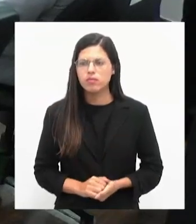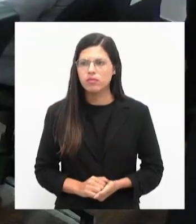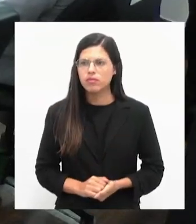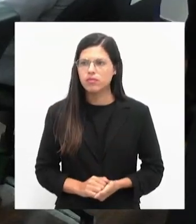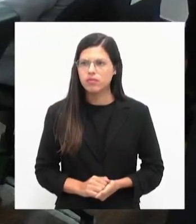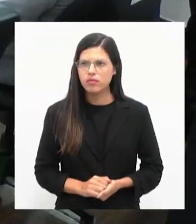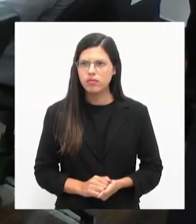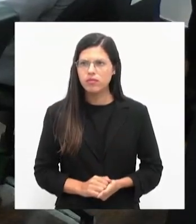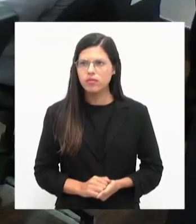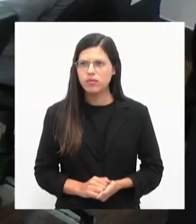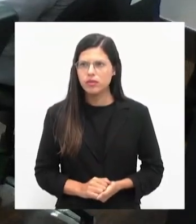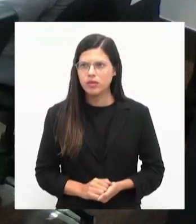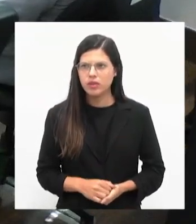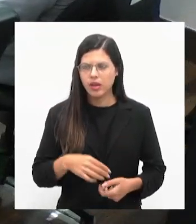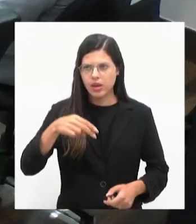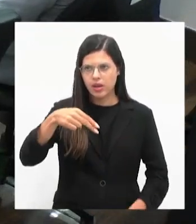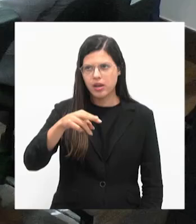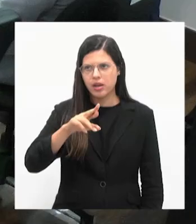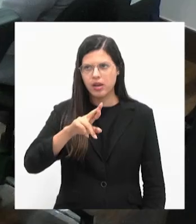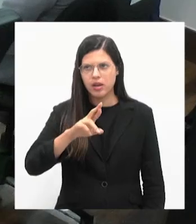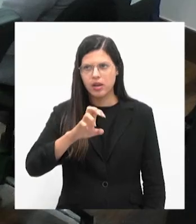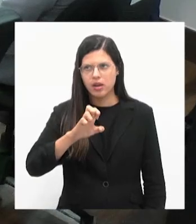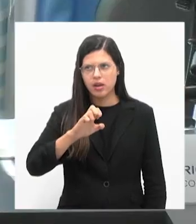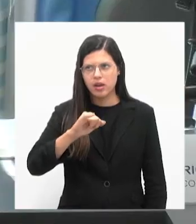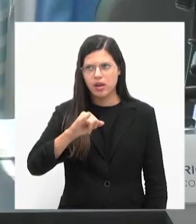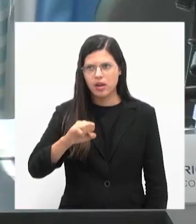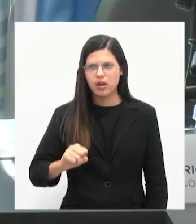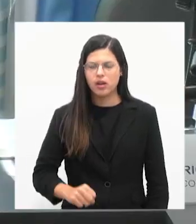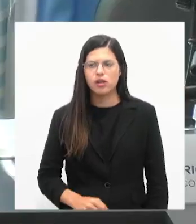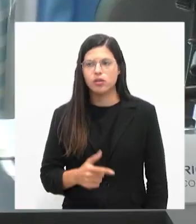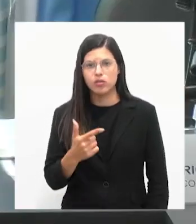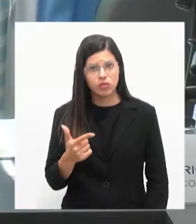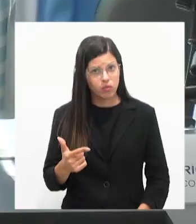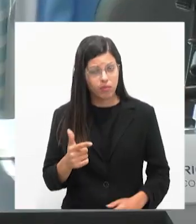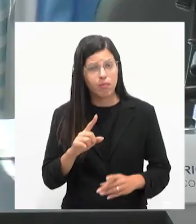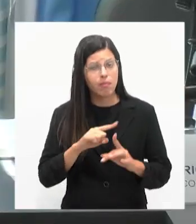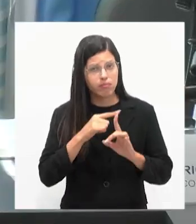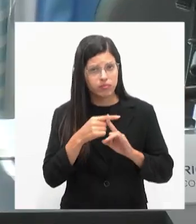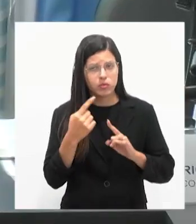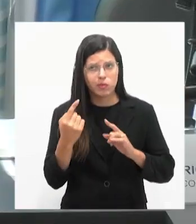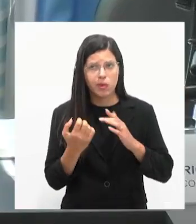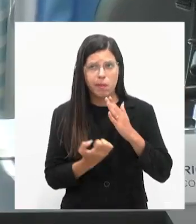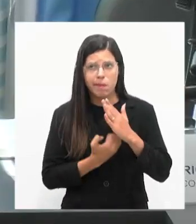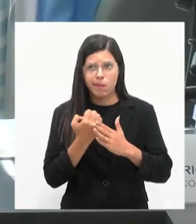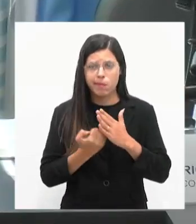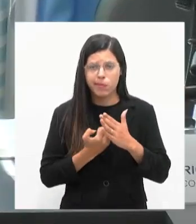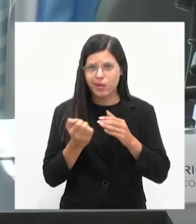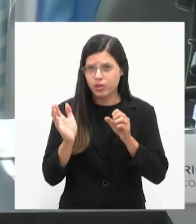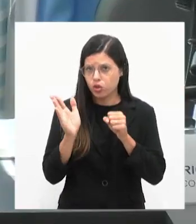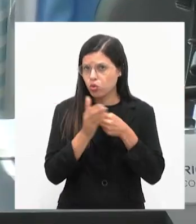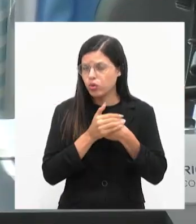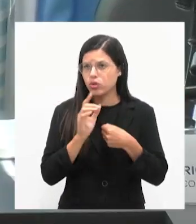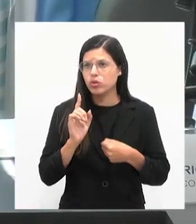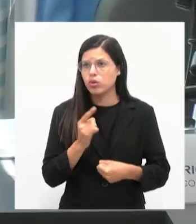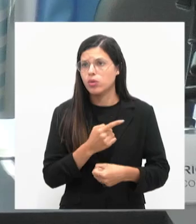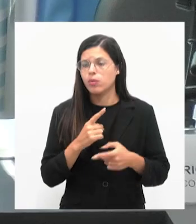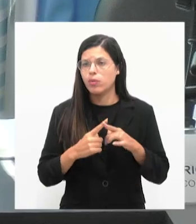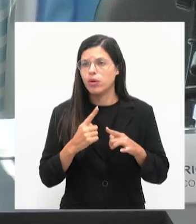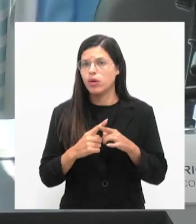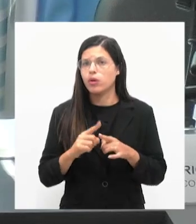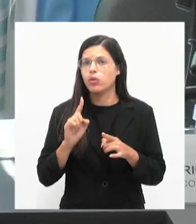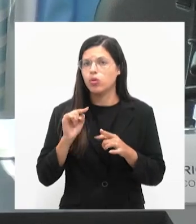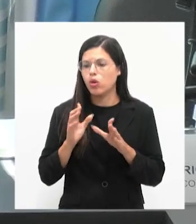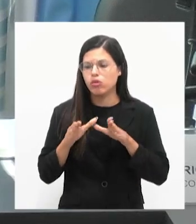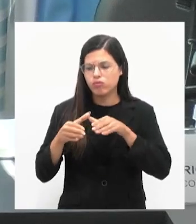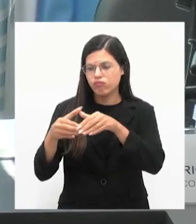Qual o nome? N Reis. N Reis. Pois é, mais uma empresa, então, que foi ocultada de nós. Porque quando nós estivemos lá em loco e